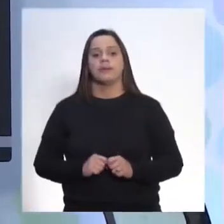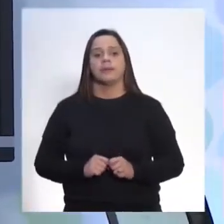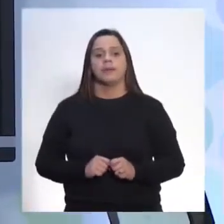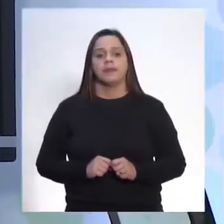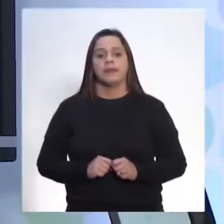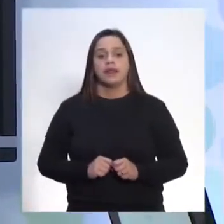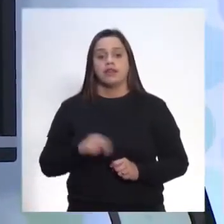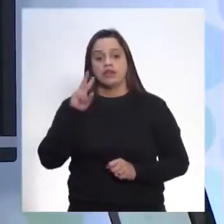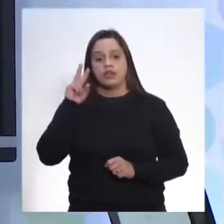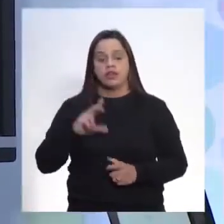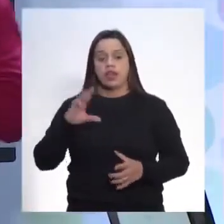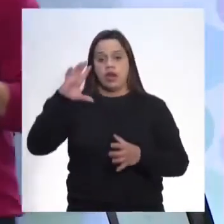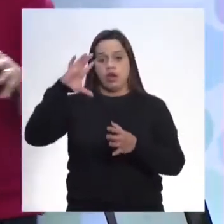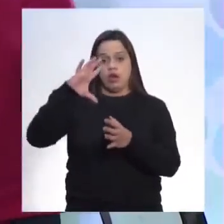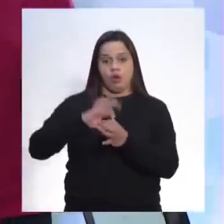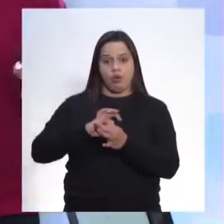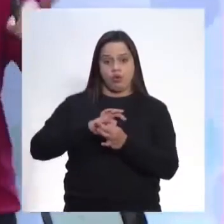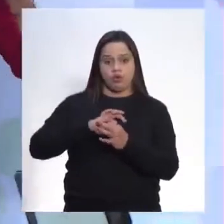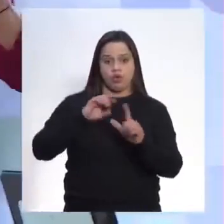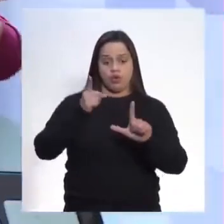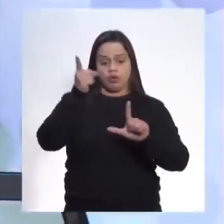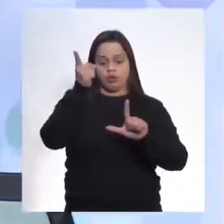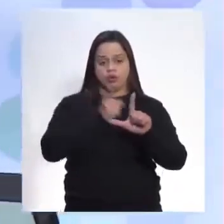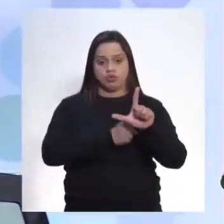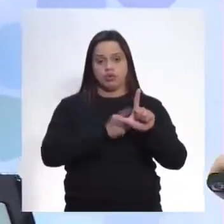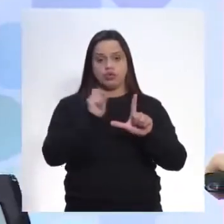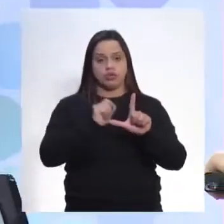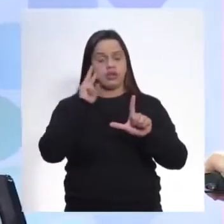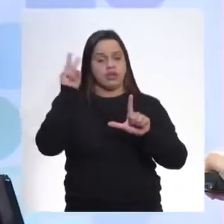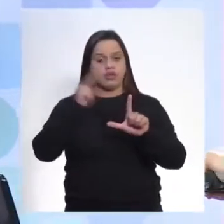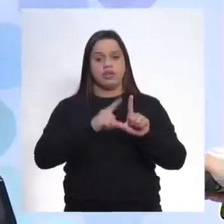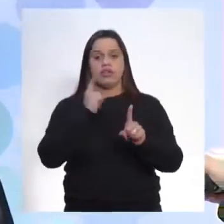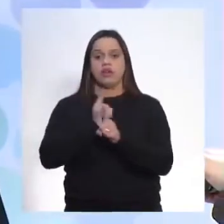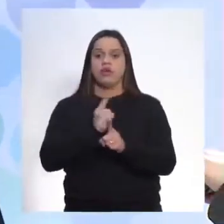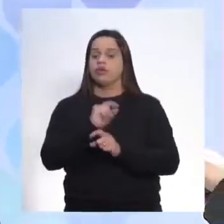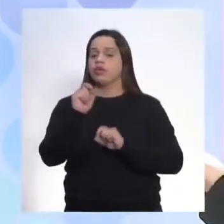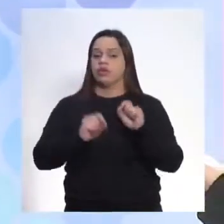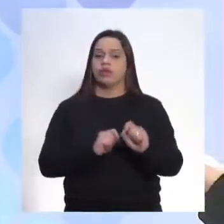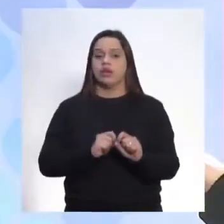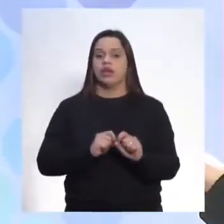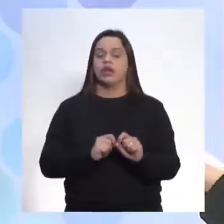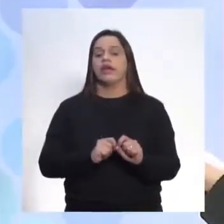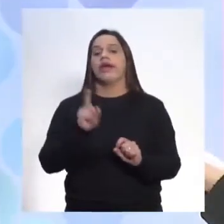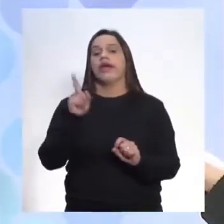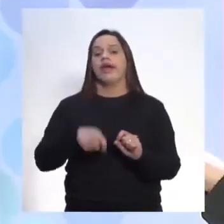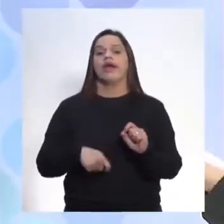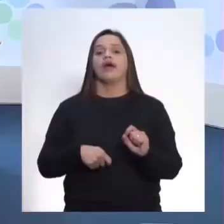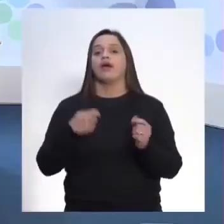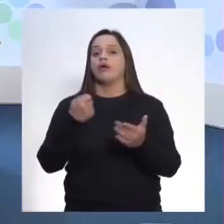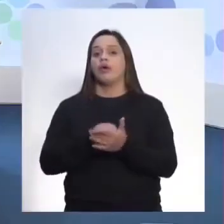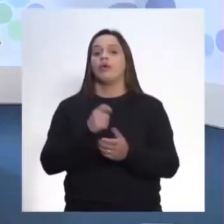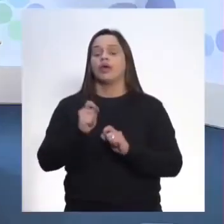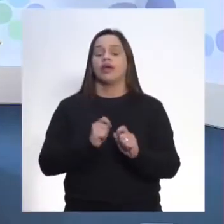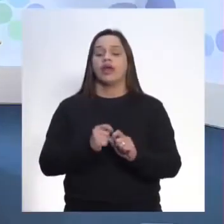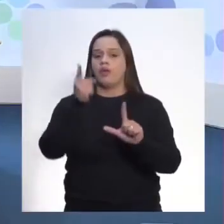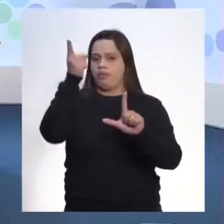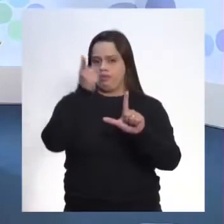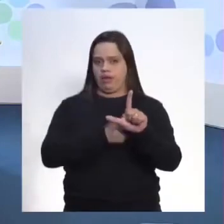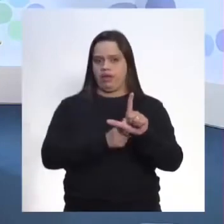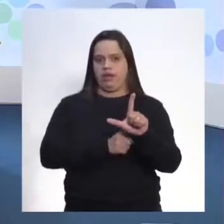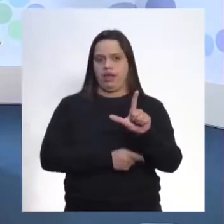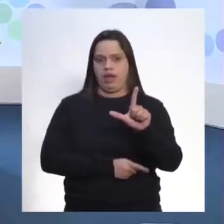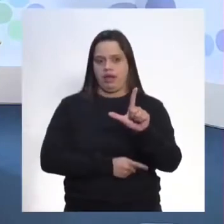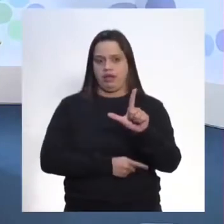1 e 3, obrigatoriamente, quando você une 2 pontos, encontraremos aí obrigatoriamente uma linha reta, tá ok?